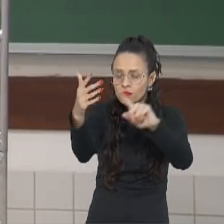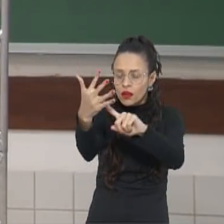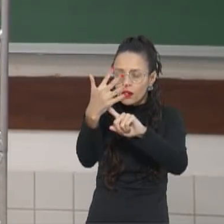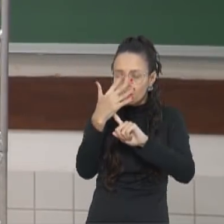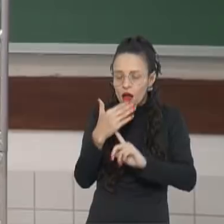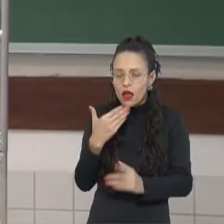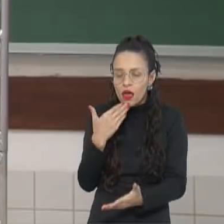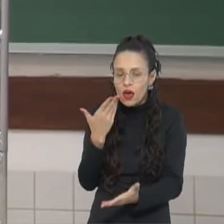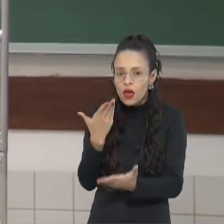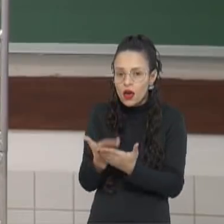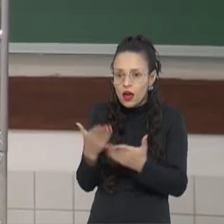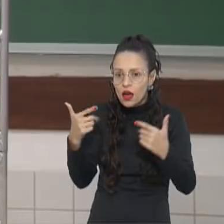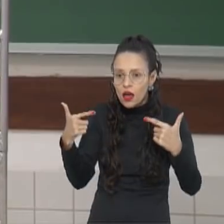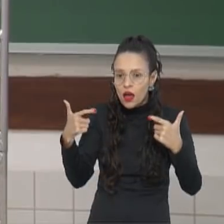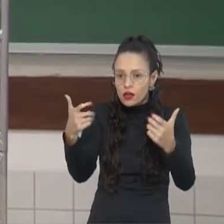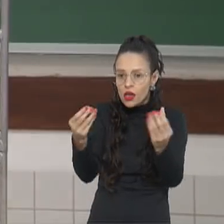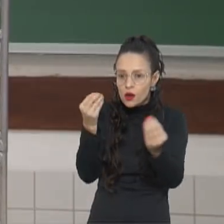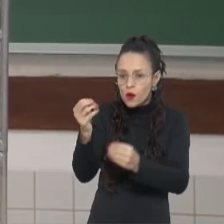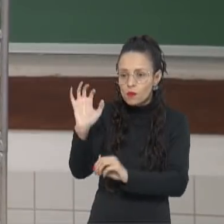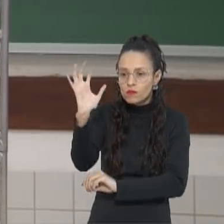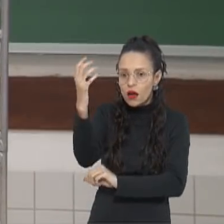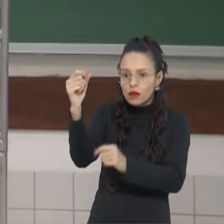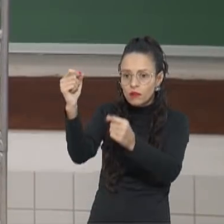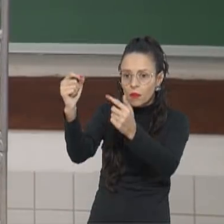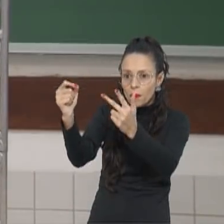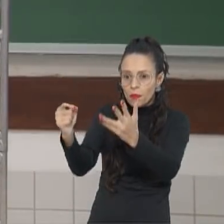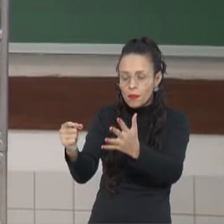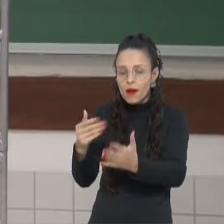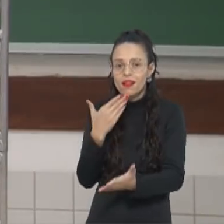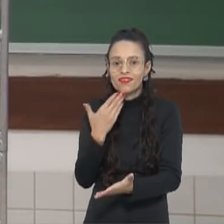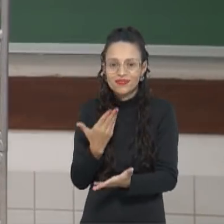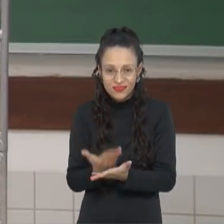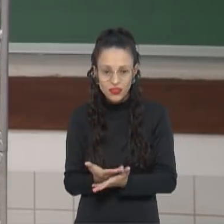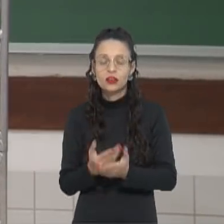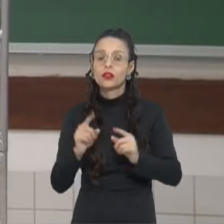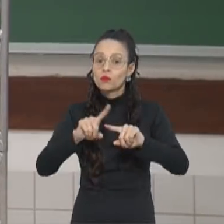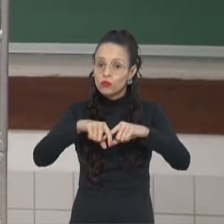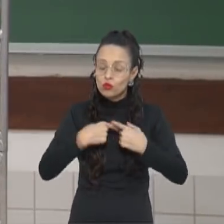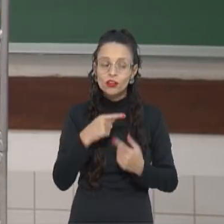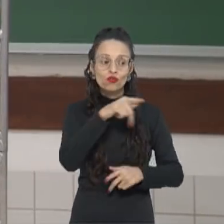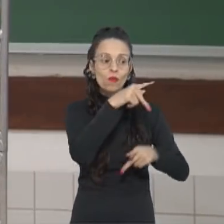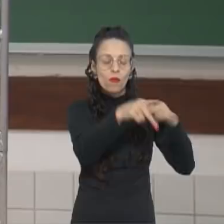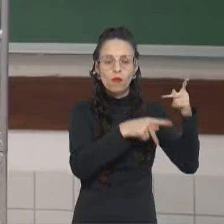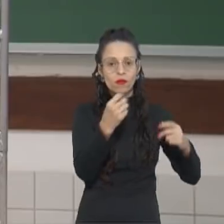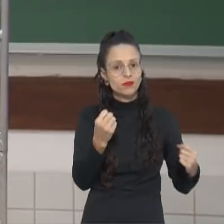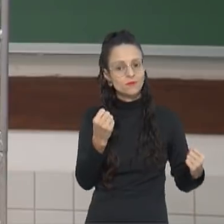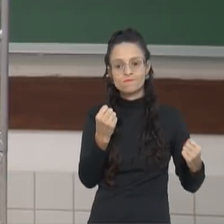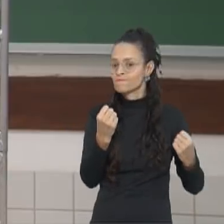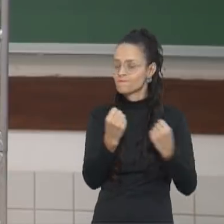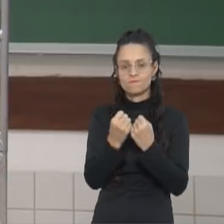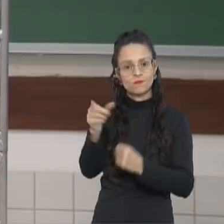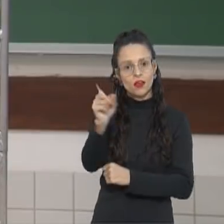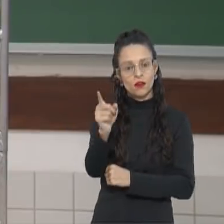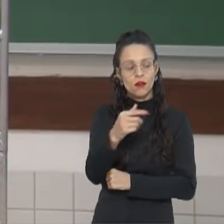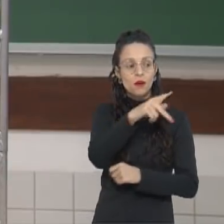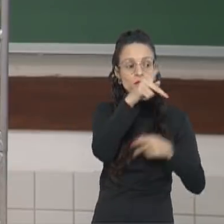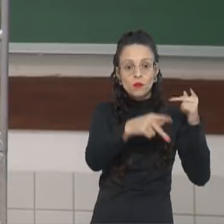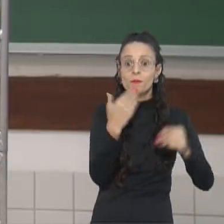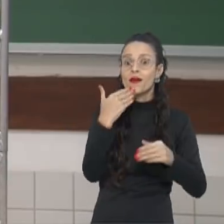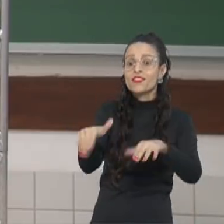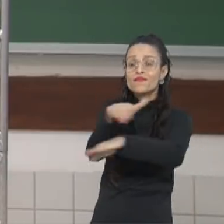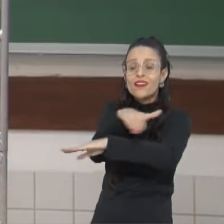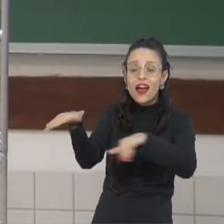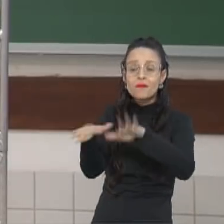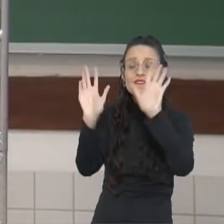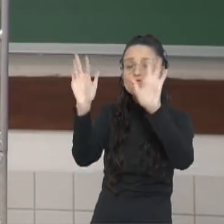de uma guerra e o que acontecia nessa guerra. Então, aumentou a oposição à guerra, a população pedindo o fim da guerra